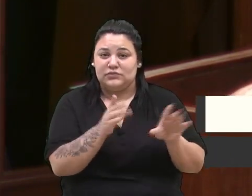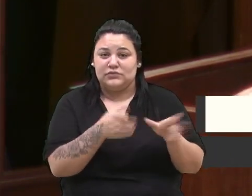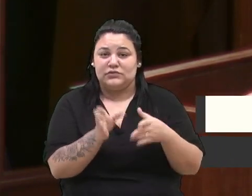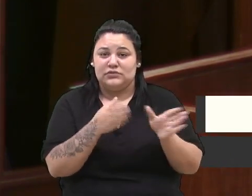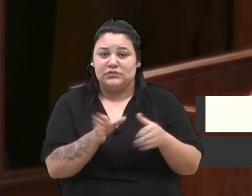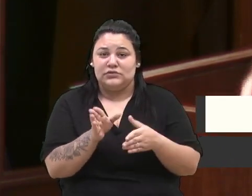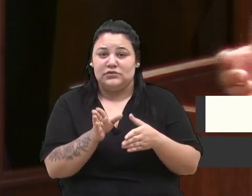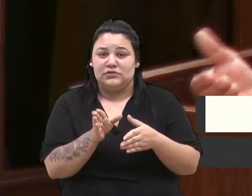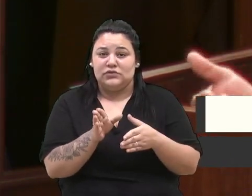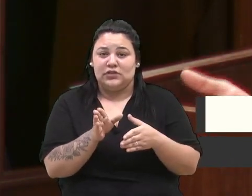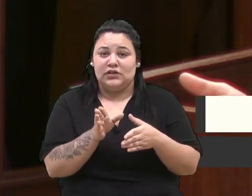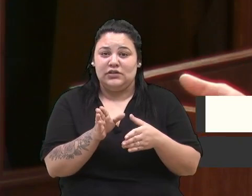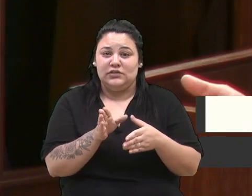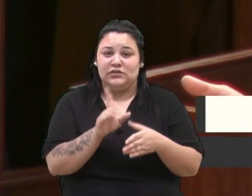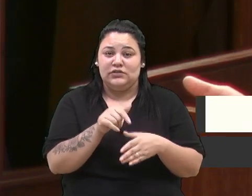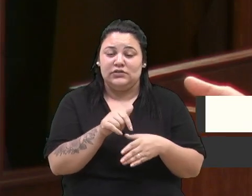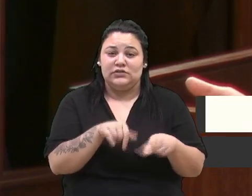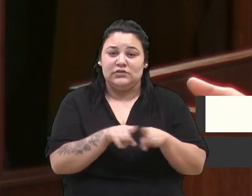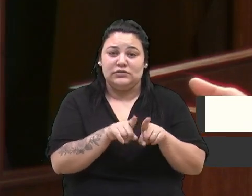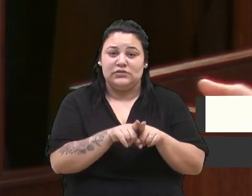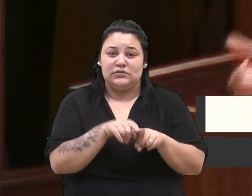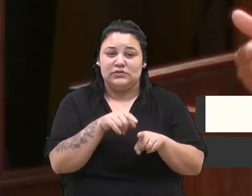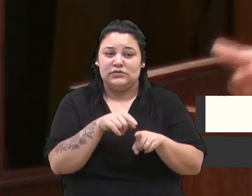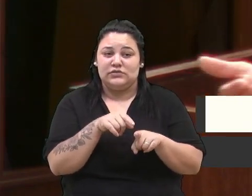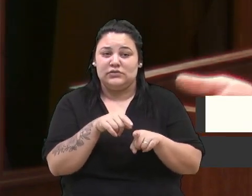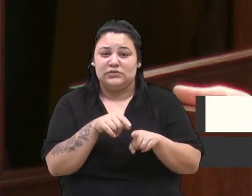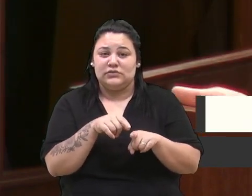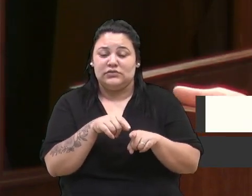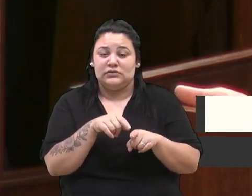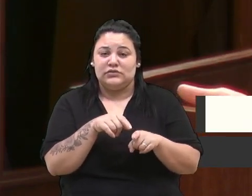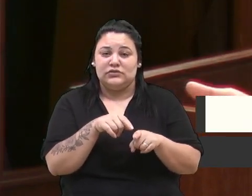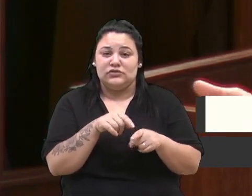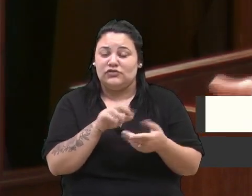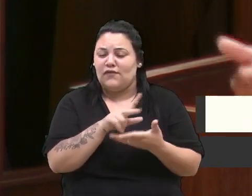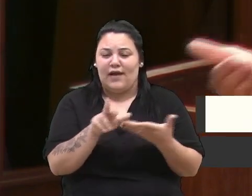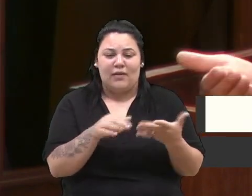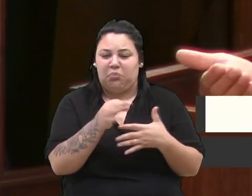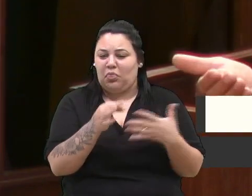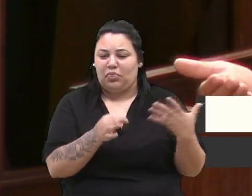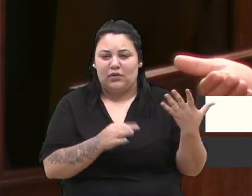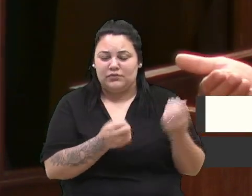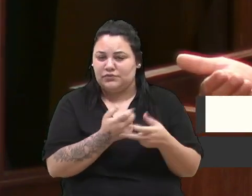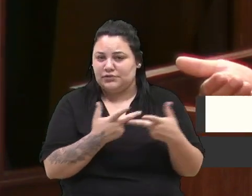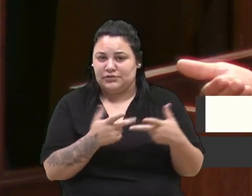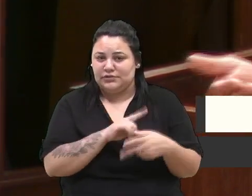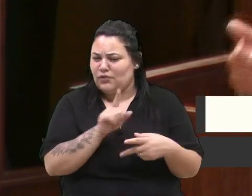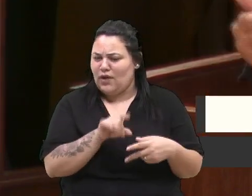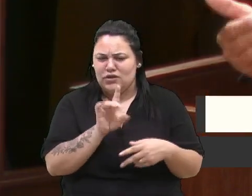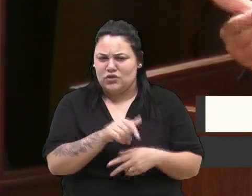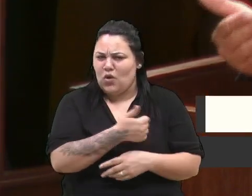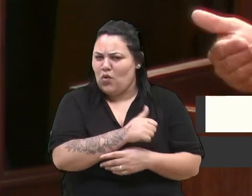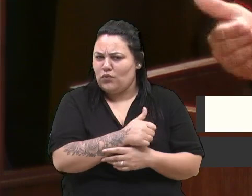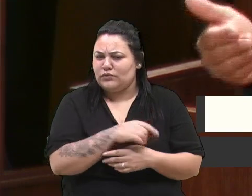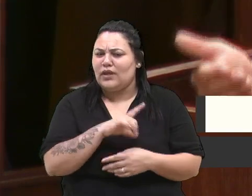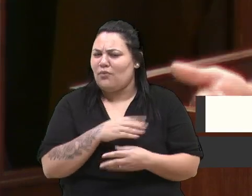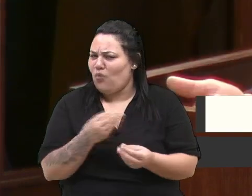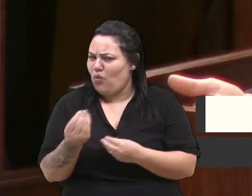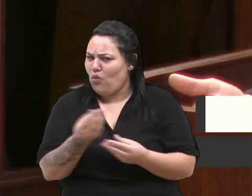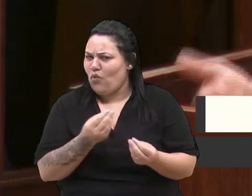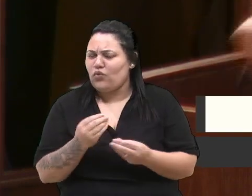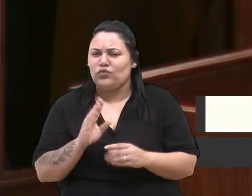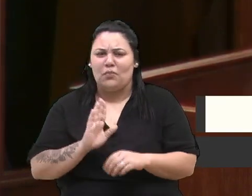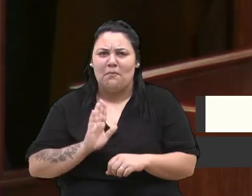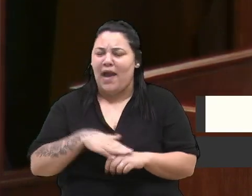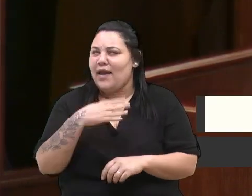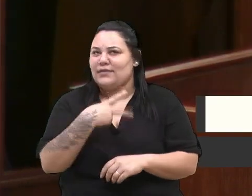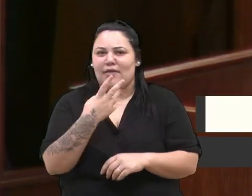nós temos outros municípios, dá para dizer que não são só 11, são muito mais do que 11, talvez mais do que 20